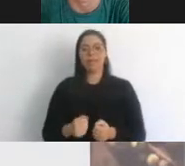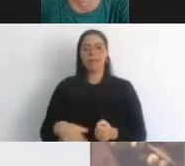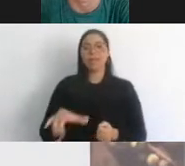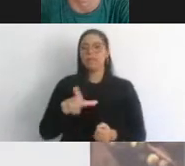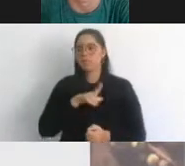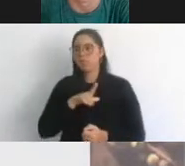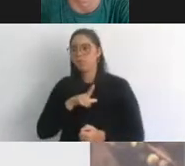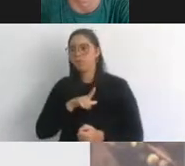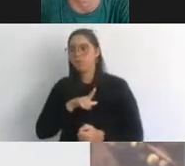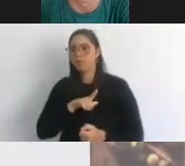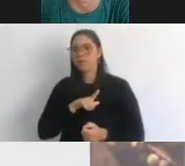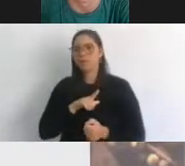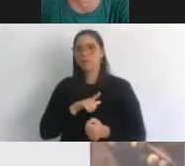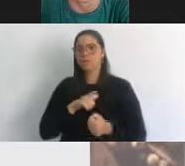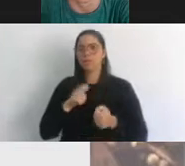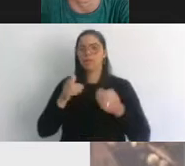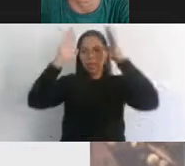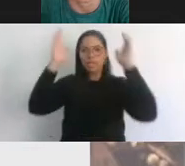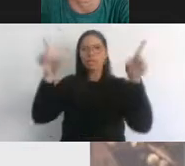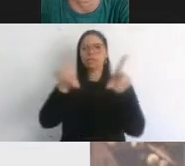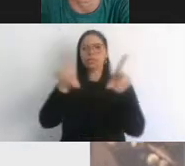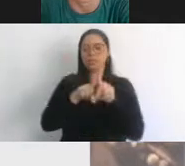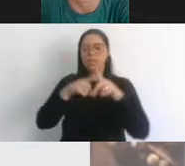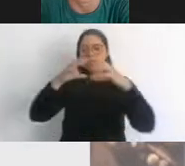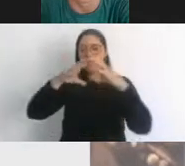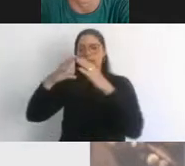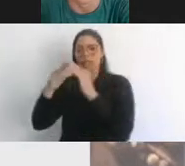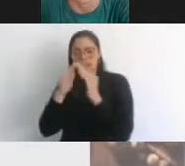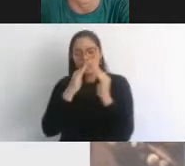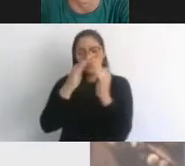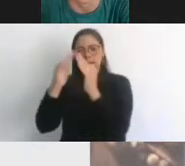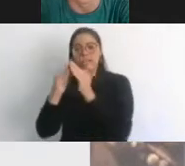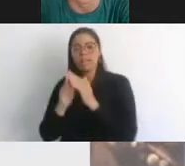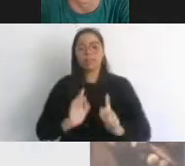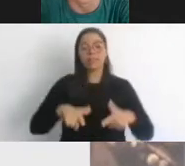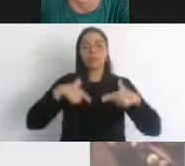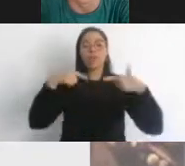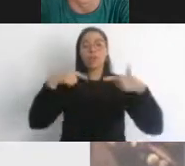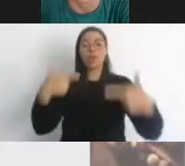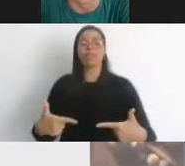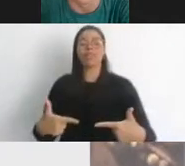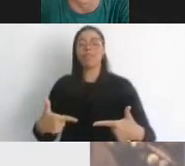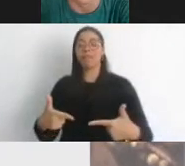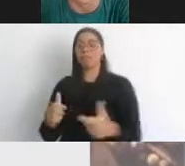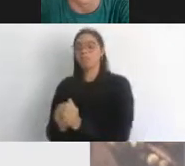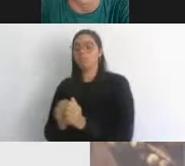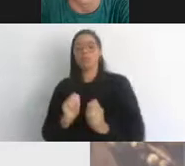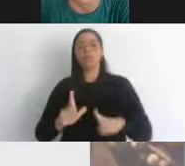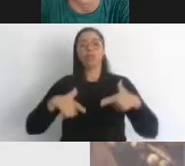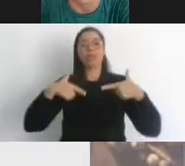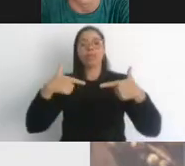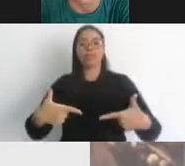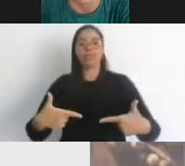indígenas haviam tribos haviam comunidades na populações indígenas que lutavam entre si não é também a paz e não tá